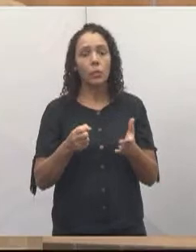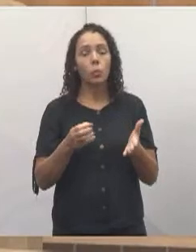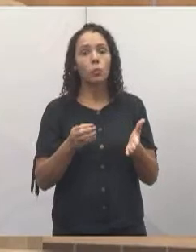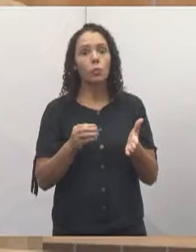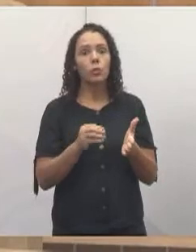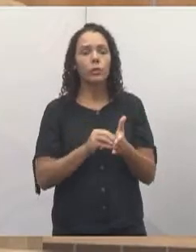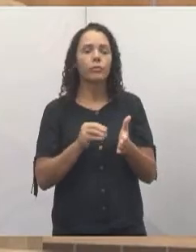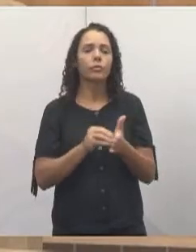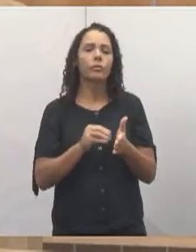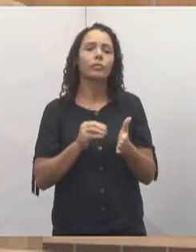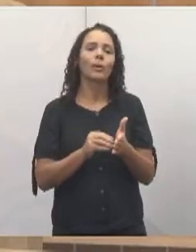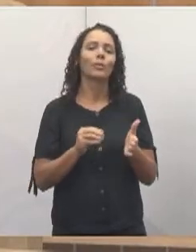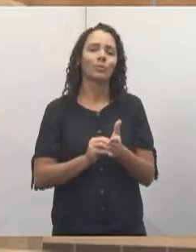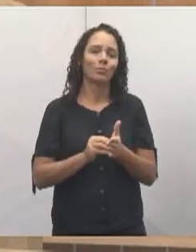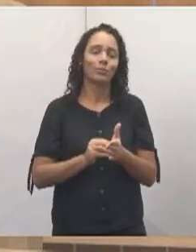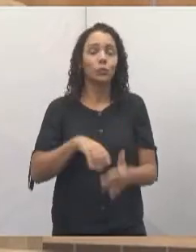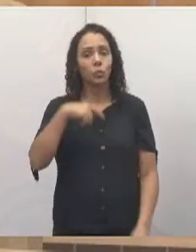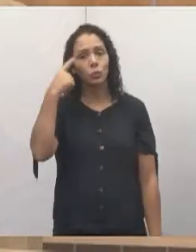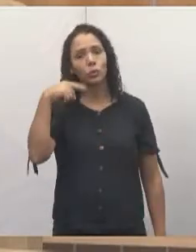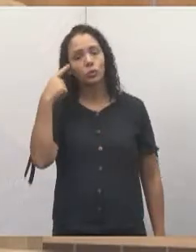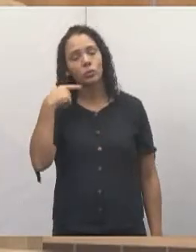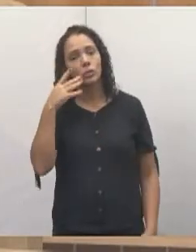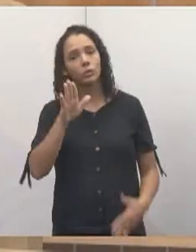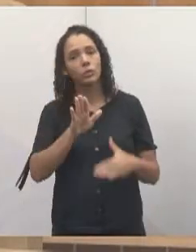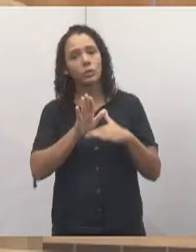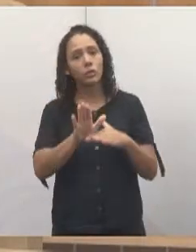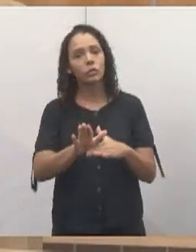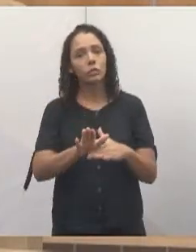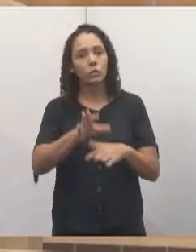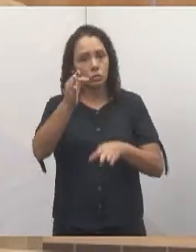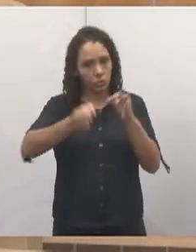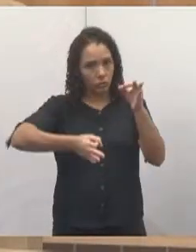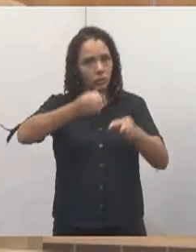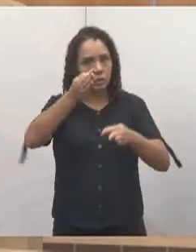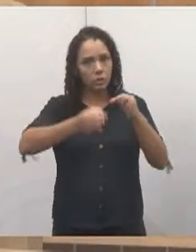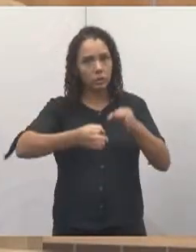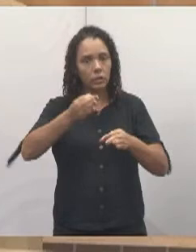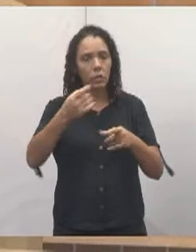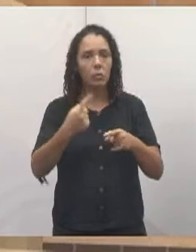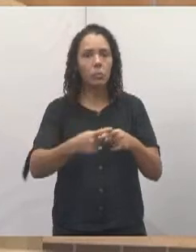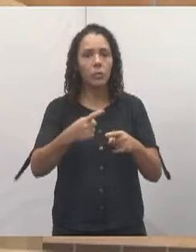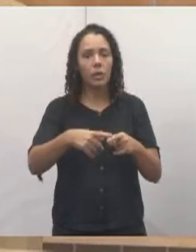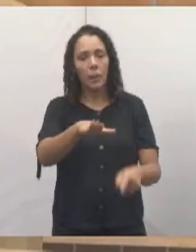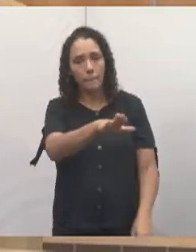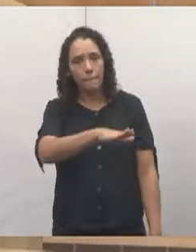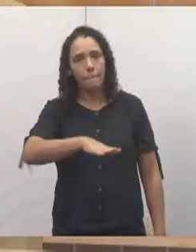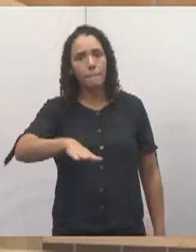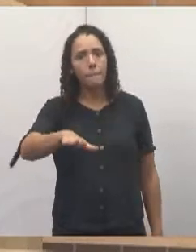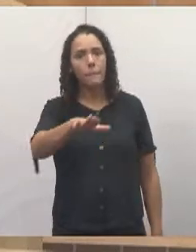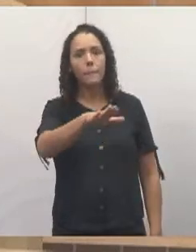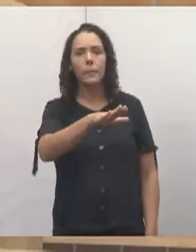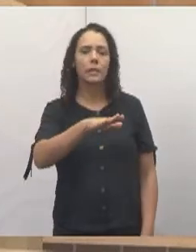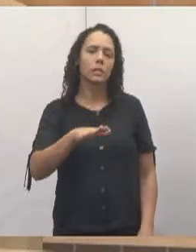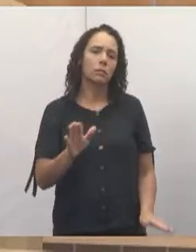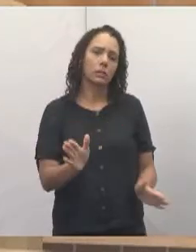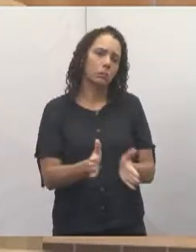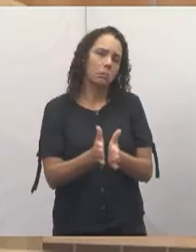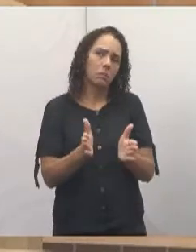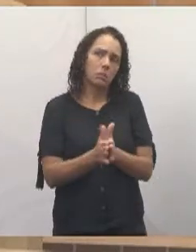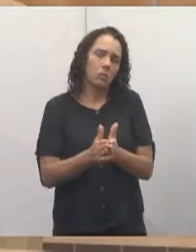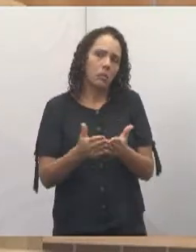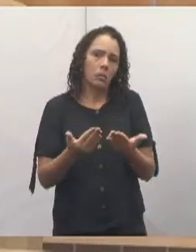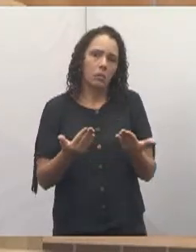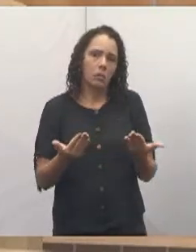O advogado que faz assistência judiciária, porque são situações que pessoas de vulnerabilidade, né, social e financeira,